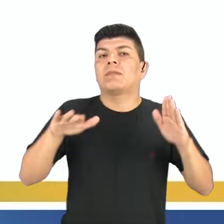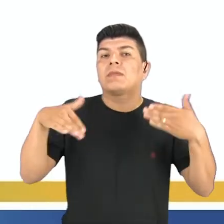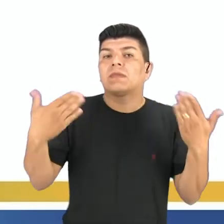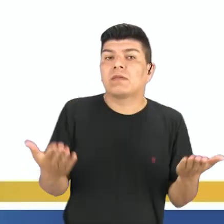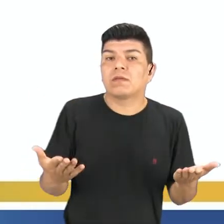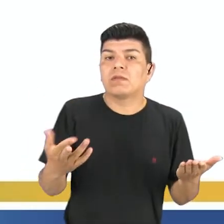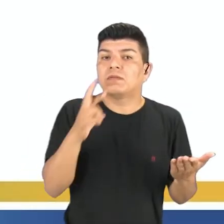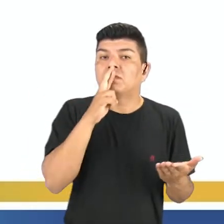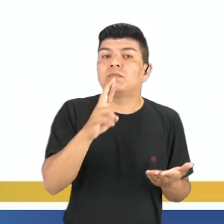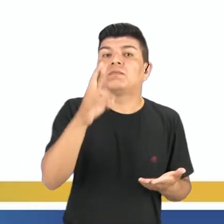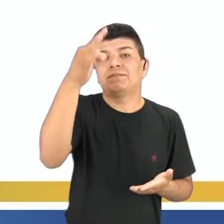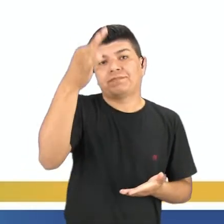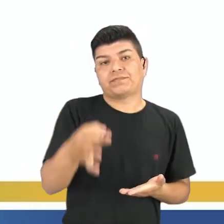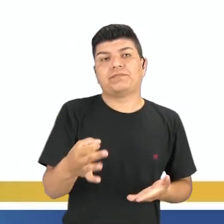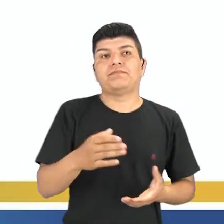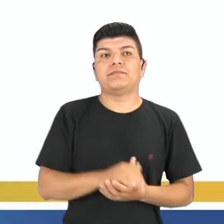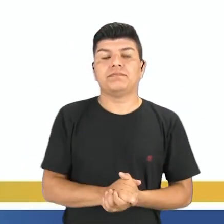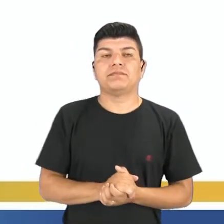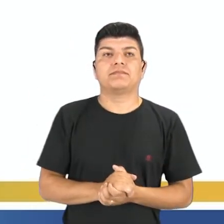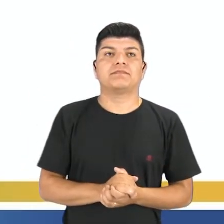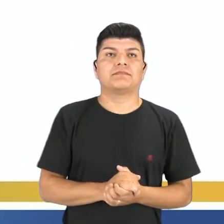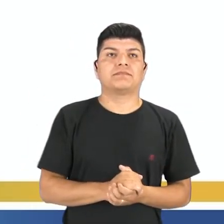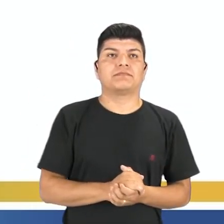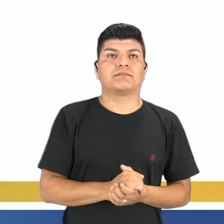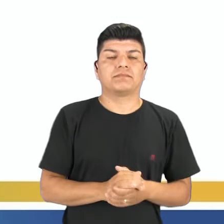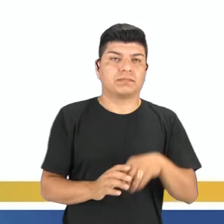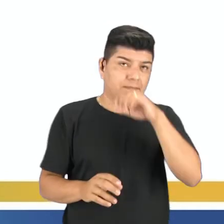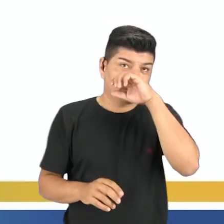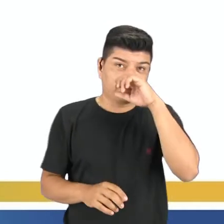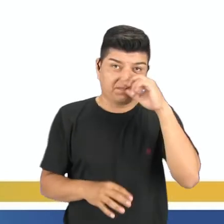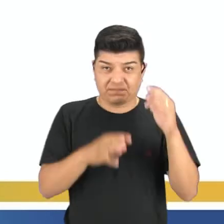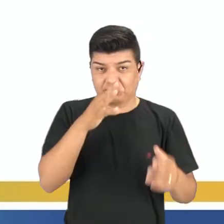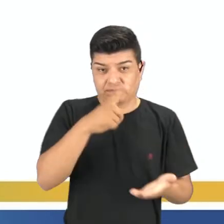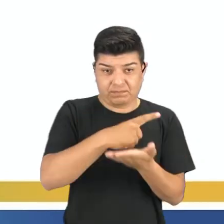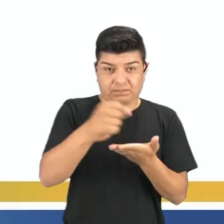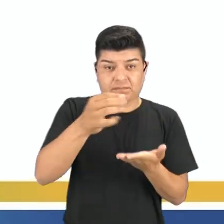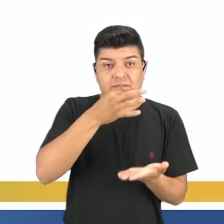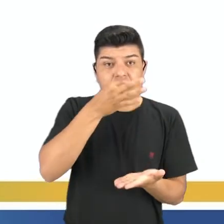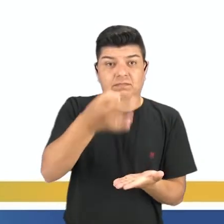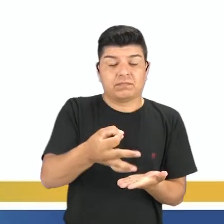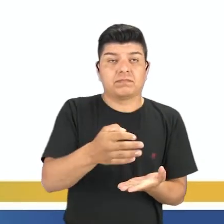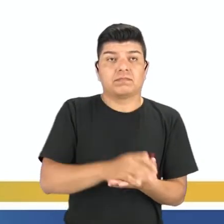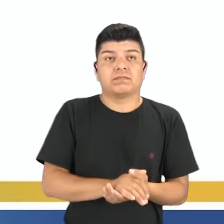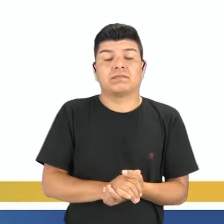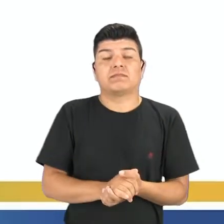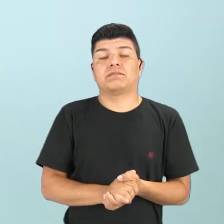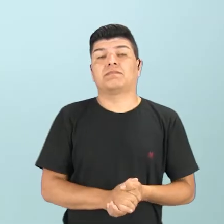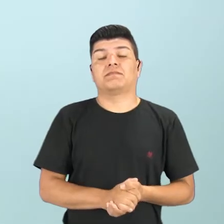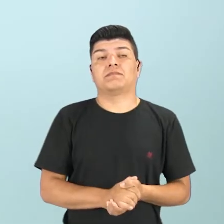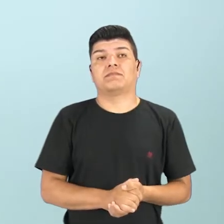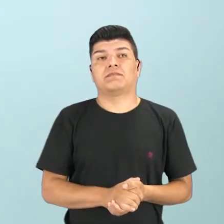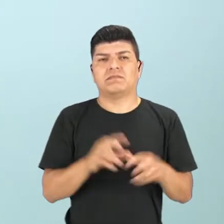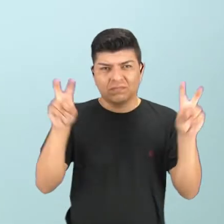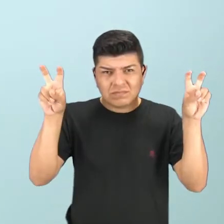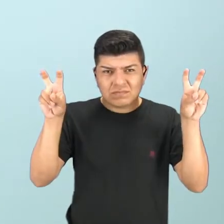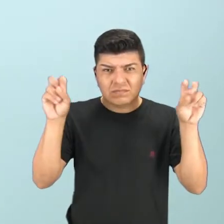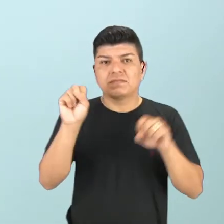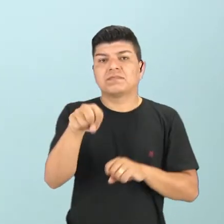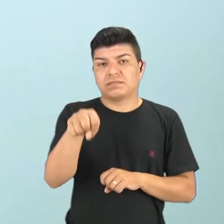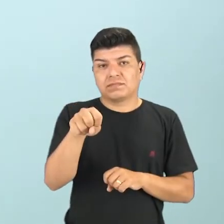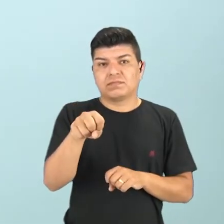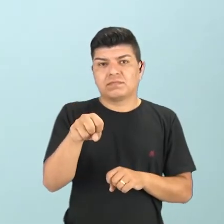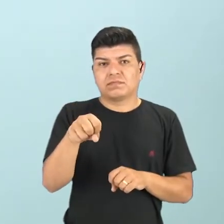é a alternativa correta? Vamos lá. O artigo de opinião, ele trata de um tema?